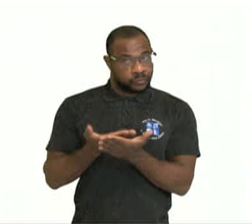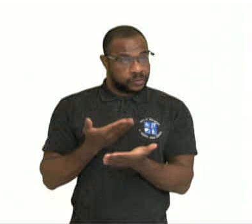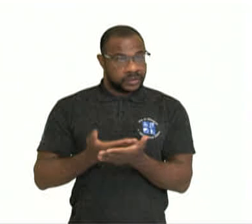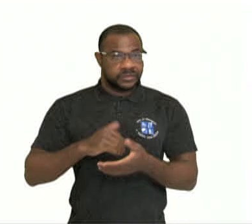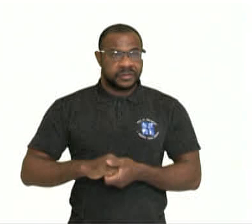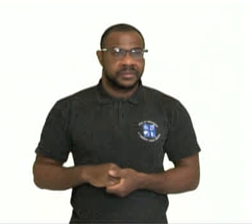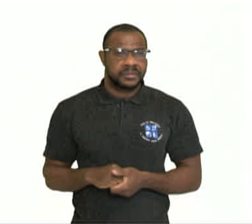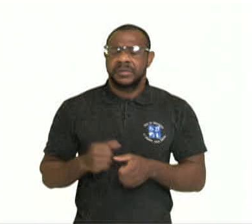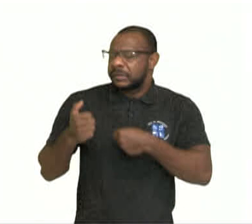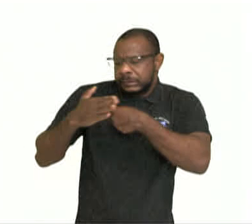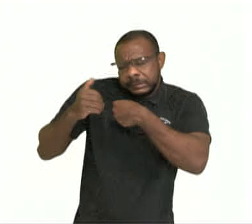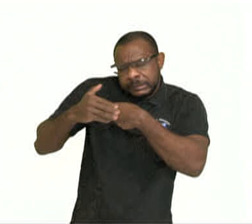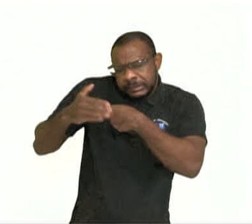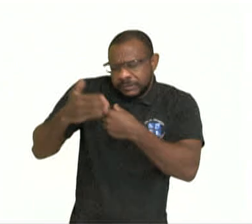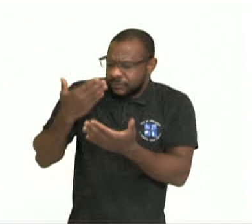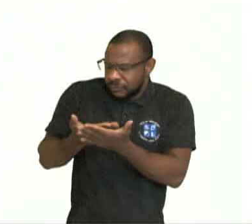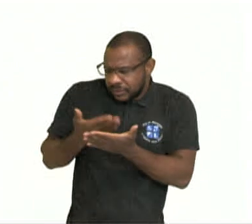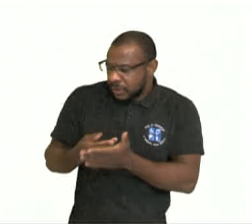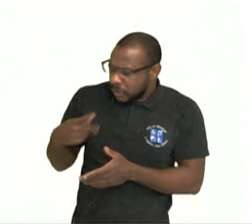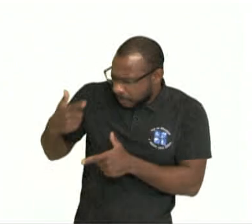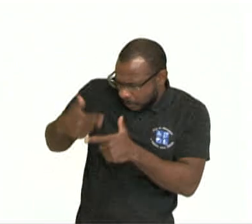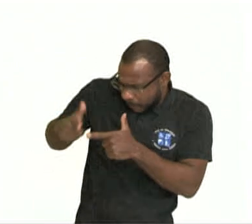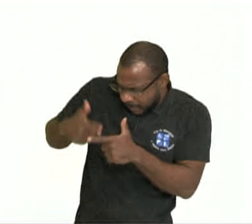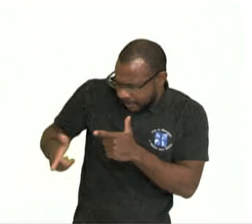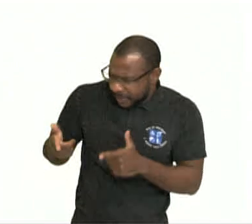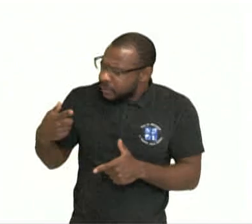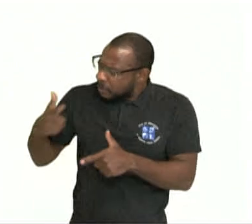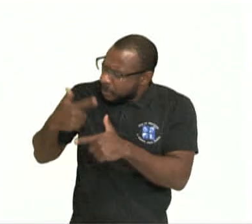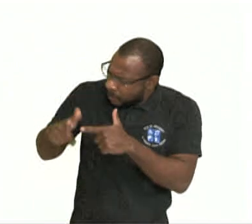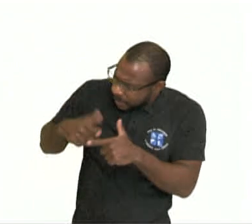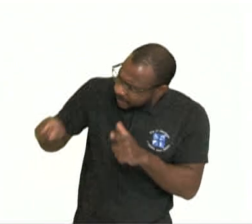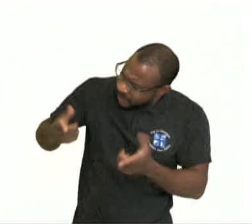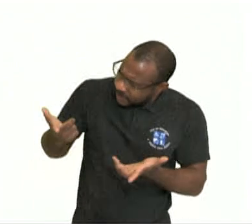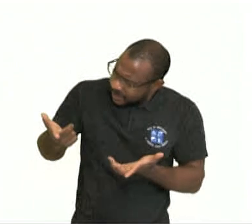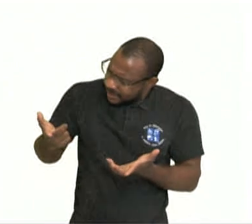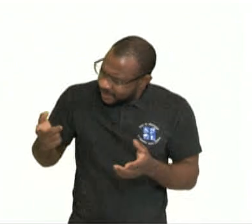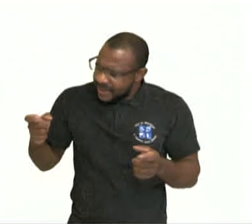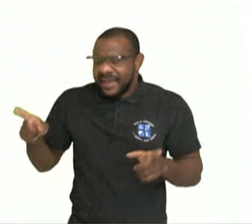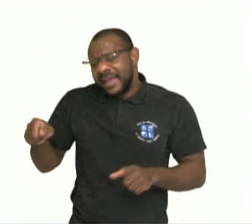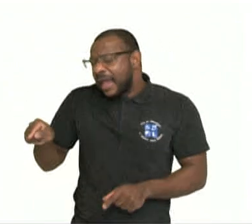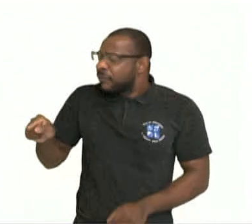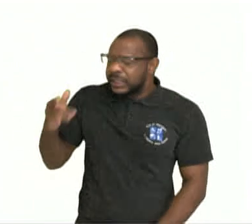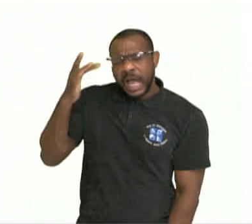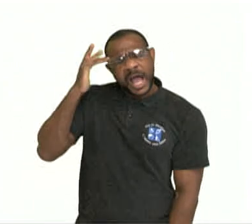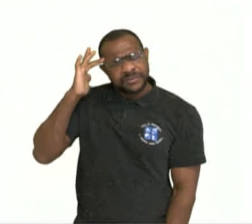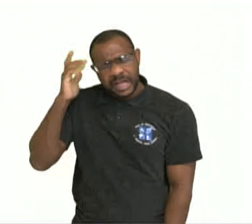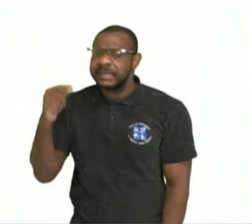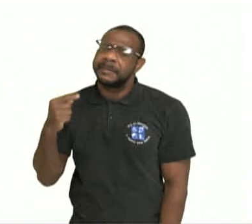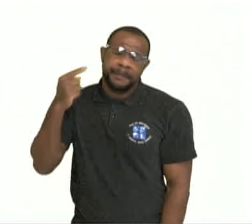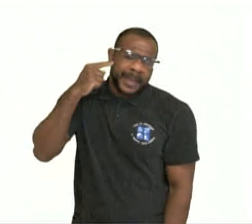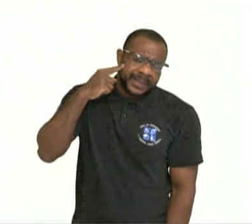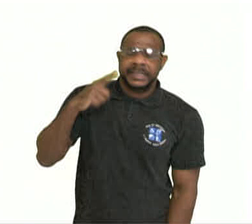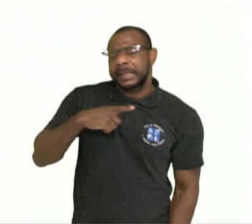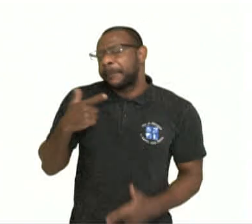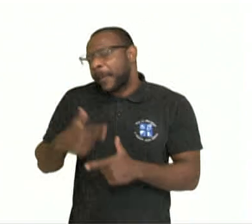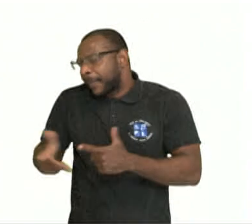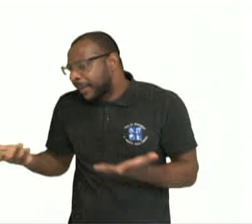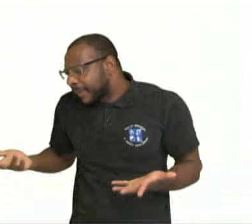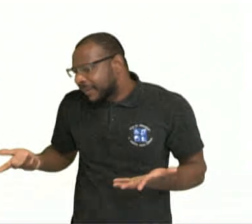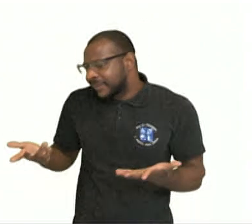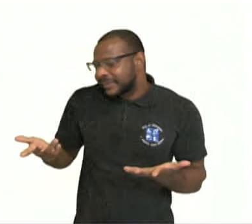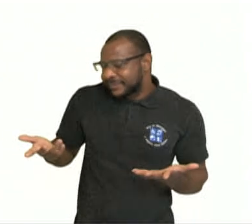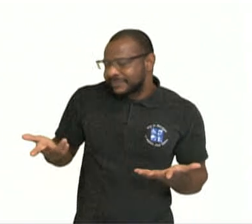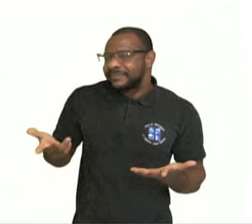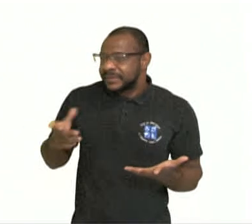estudante. Querido estudante, o teu problema é pura e simplesmente achares que tens um problema.